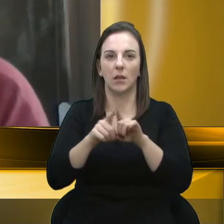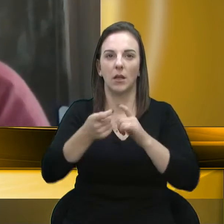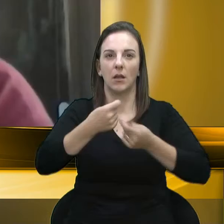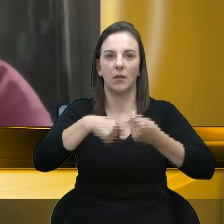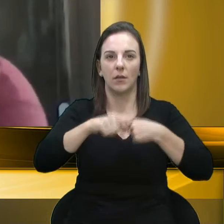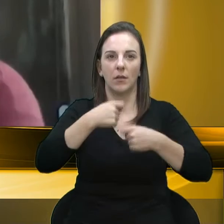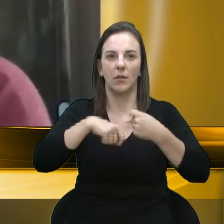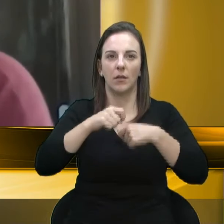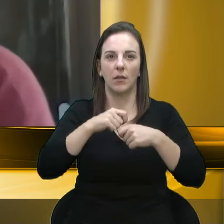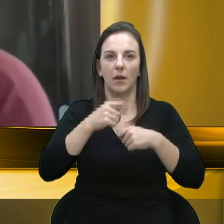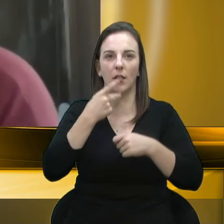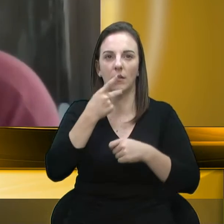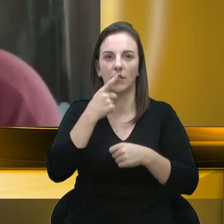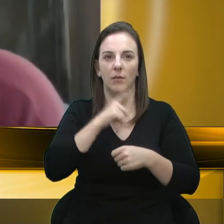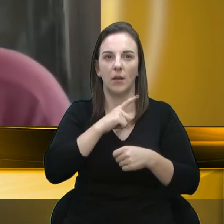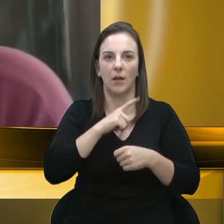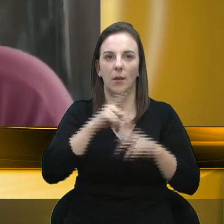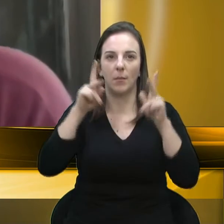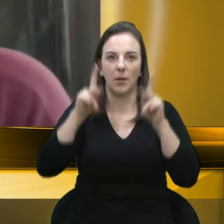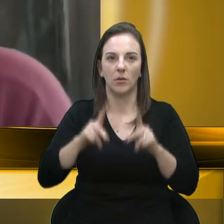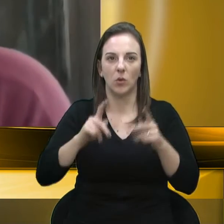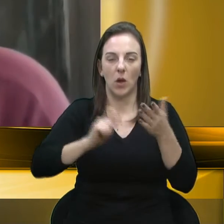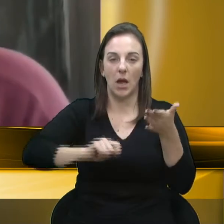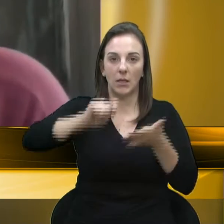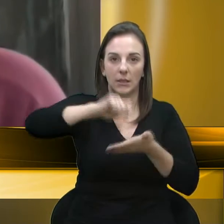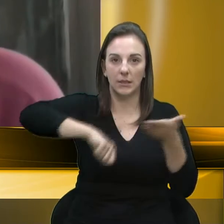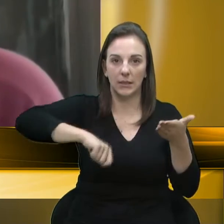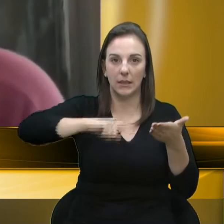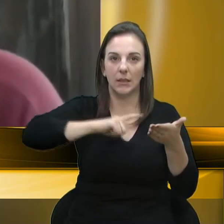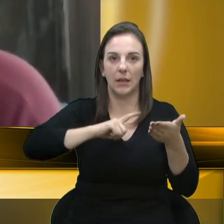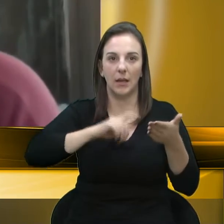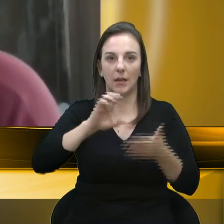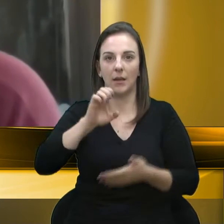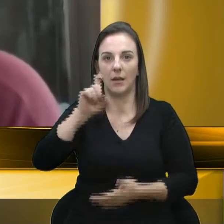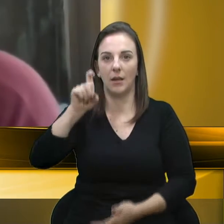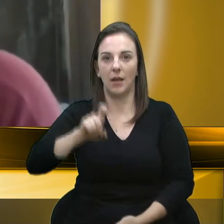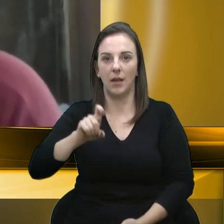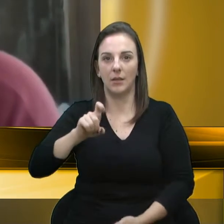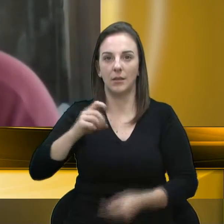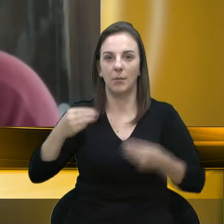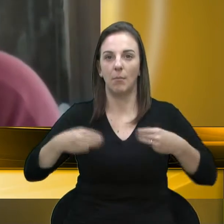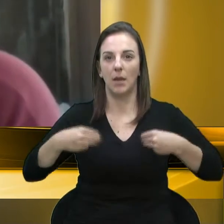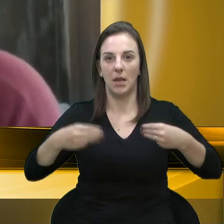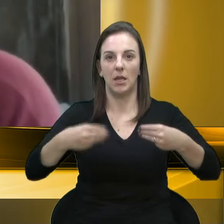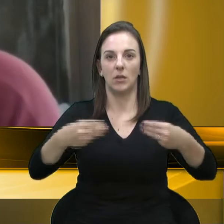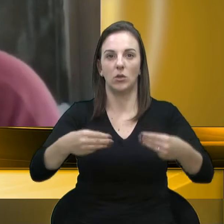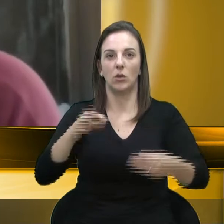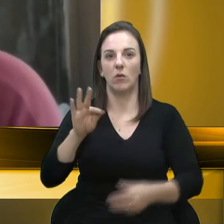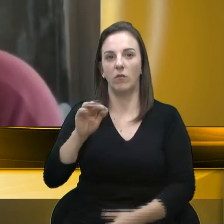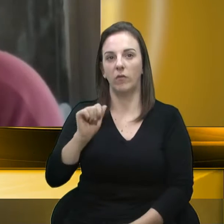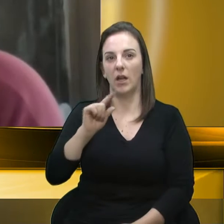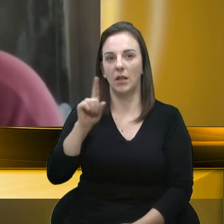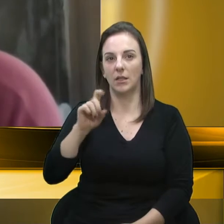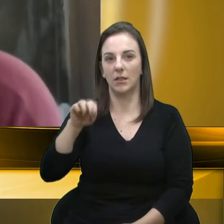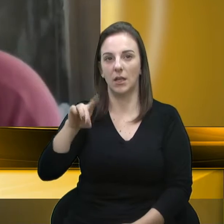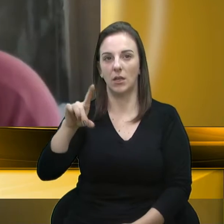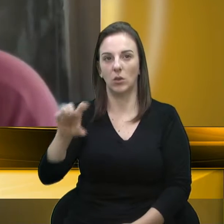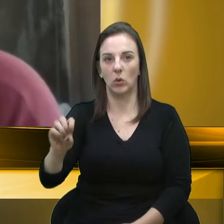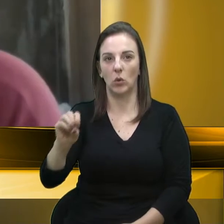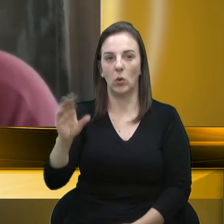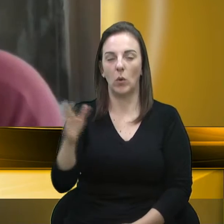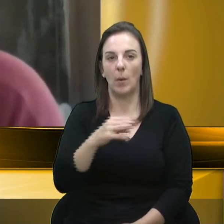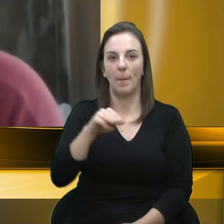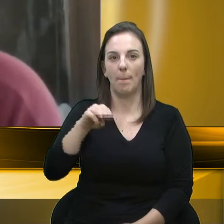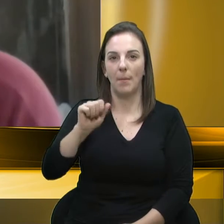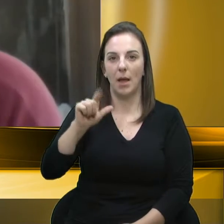que entre as pessoas que assinam está o ex-ministro da Fazenda, Pedro Malan, Maisson da Nóbrega,